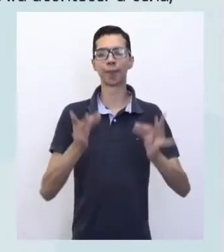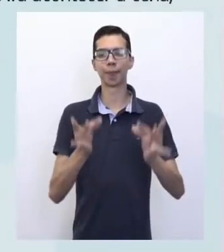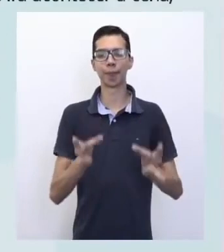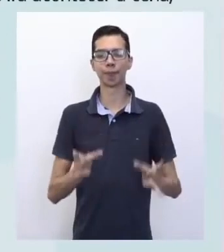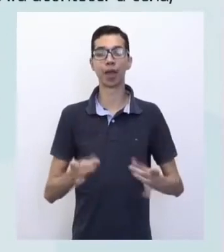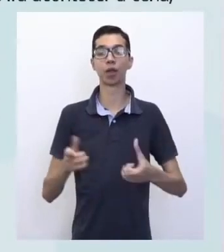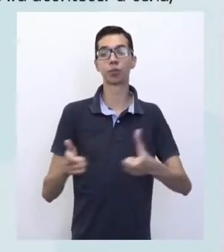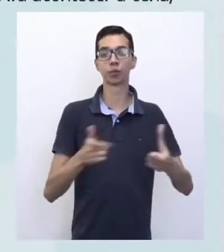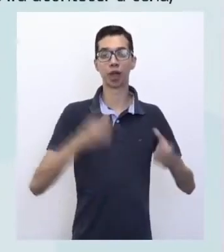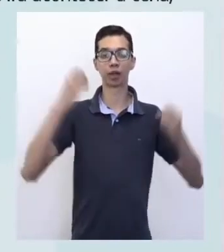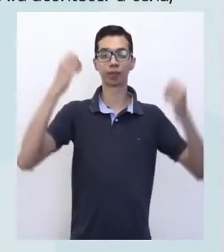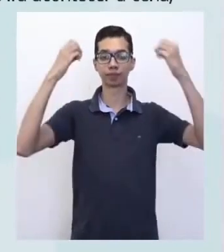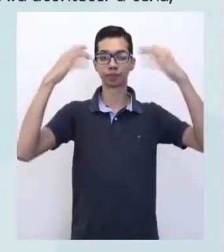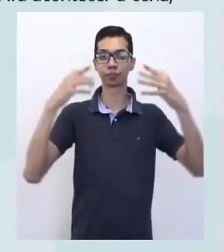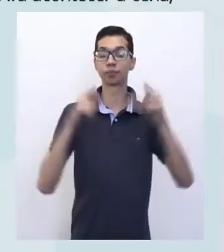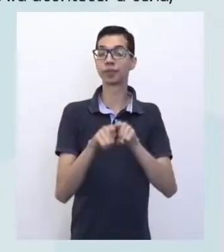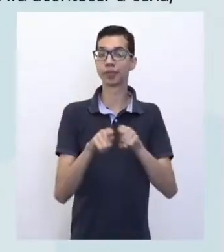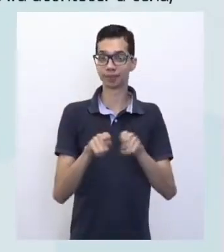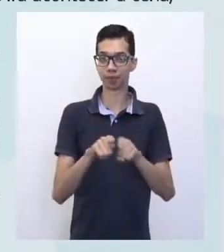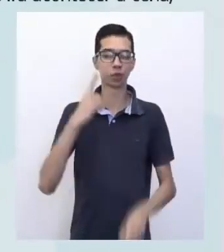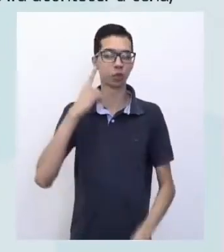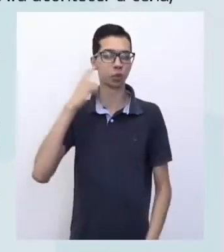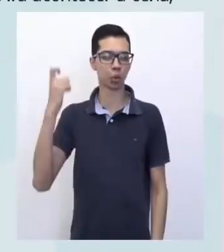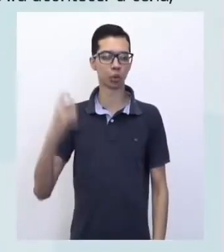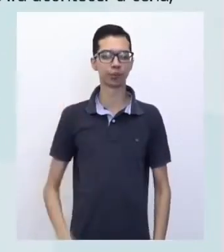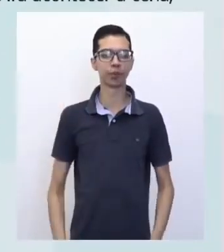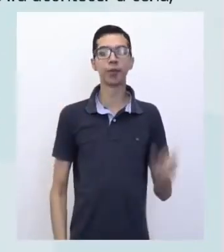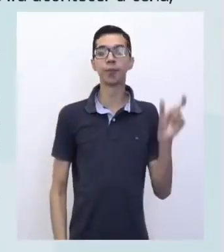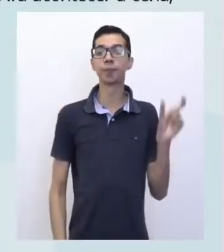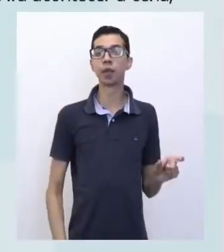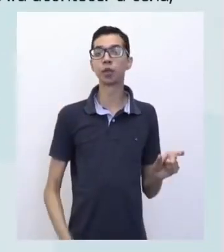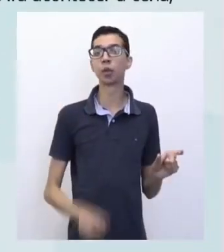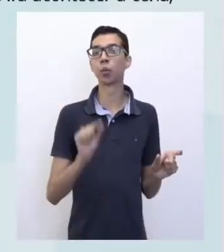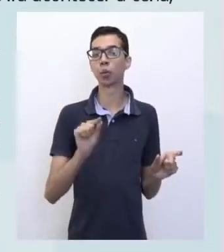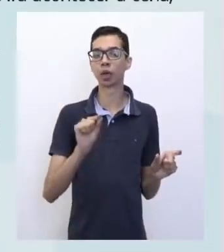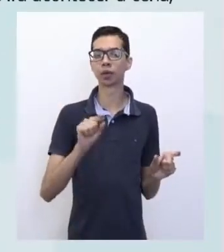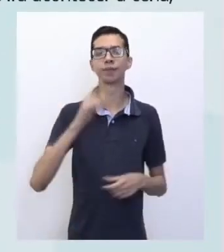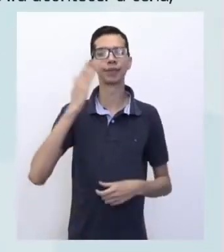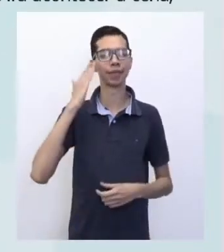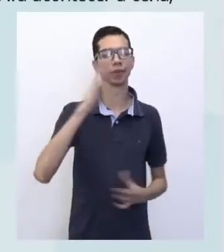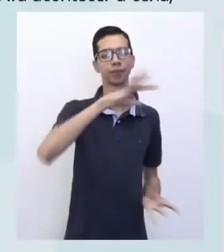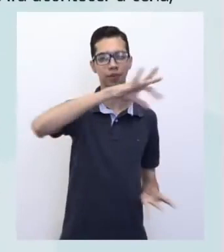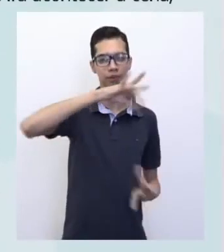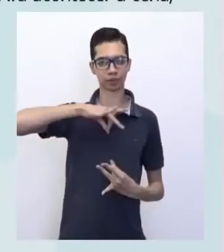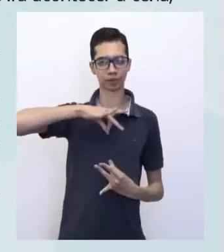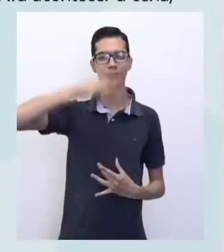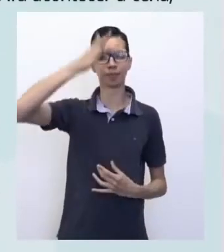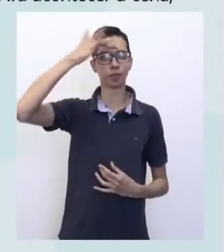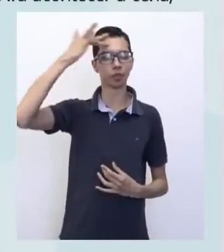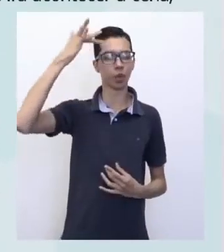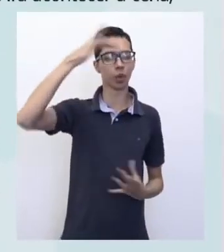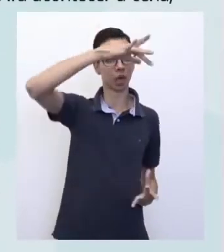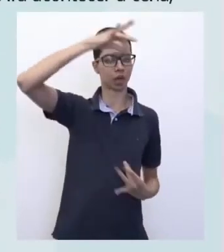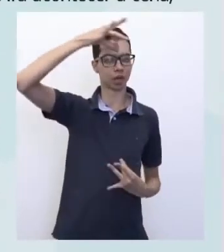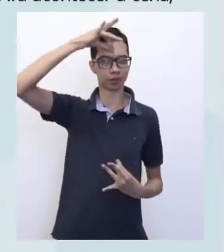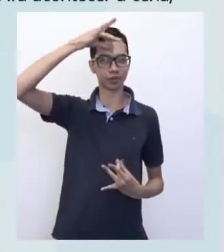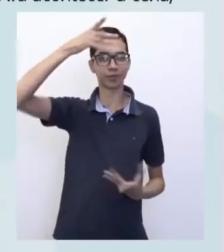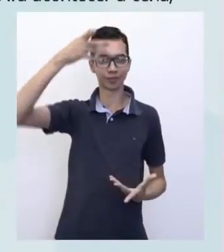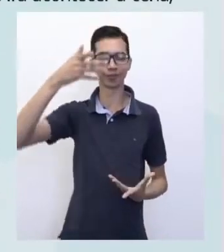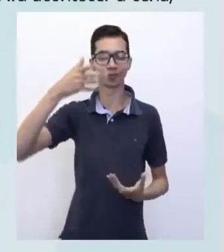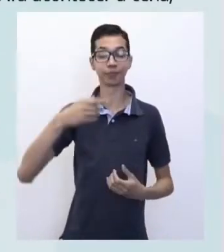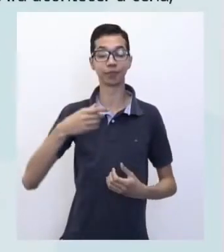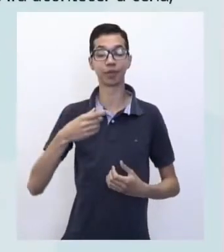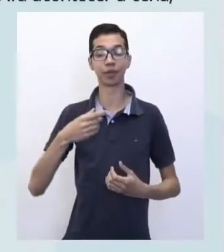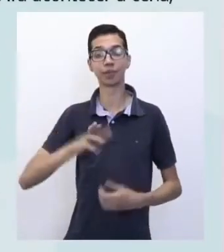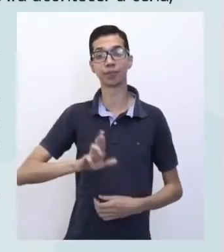é realidade, sim alguém que se coloca no lugar da personagem e representa e se envolve na história. Falamos sobre cenário, que são